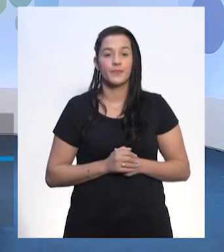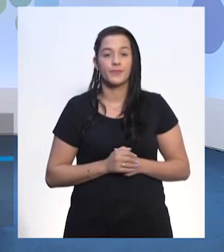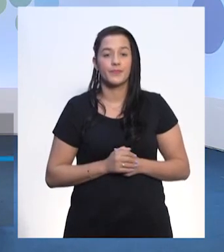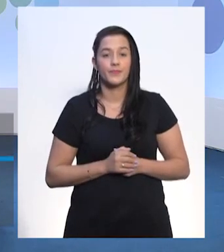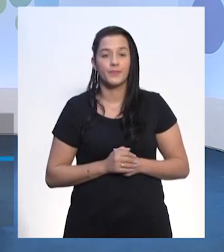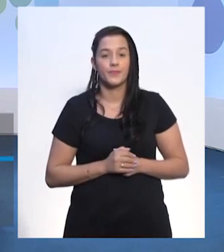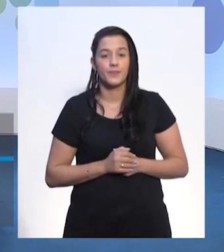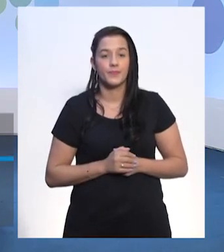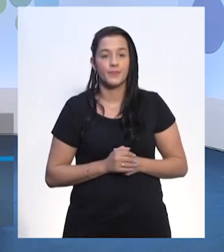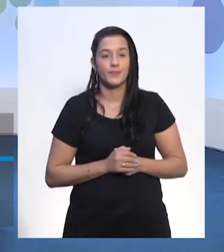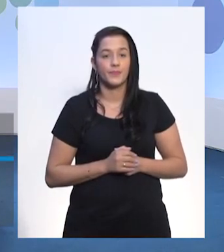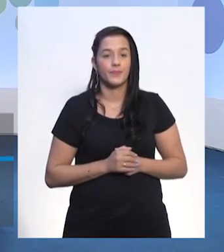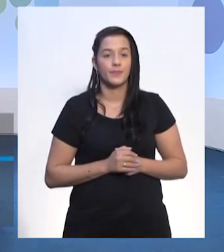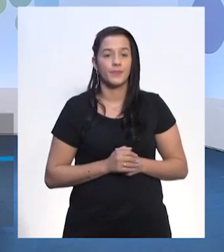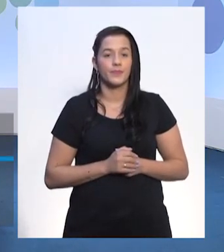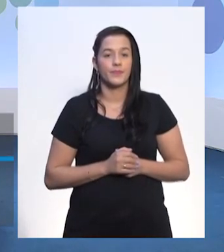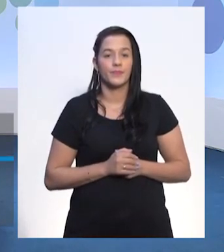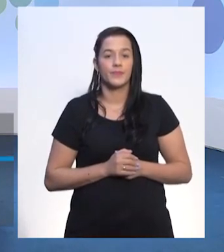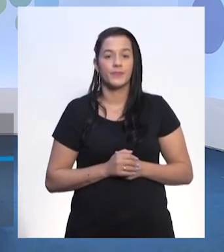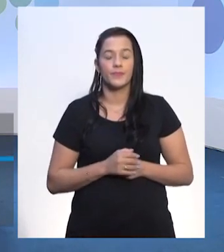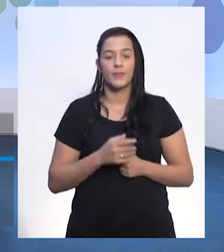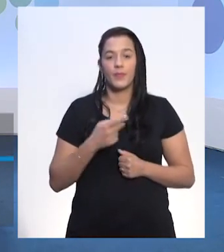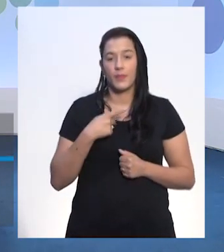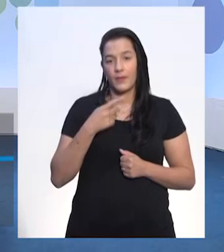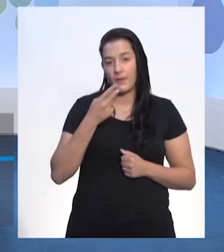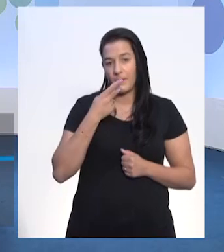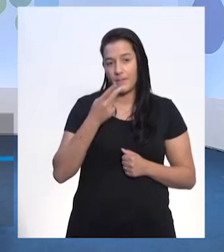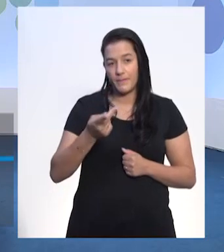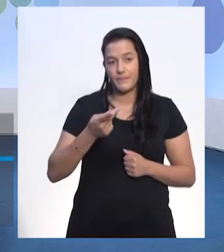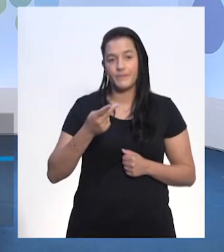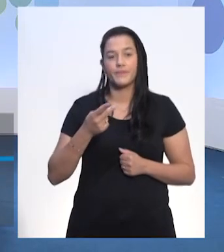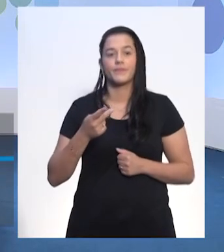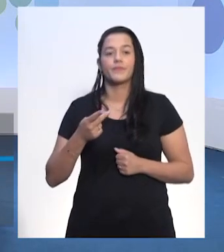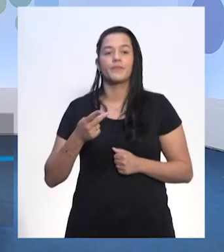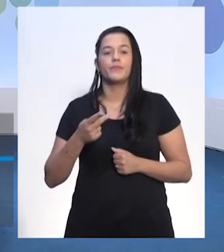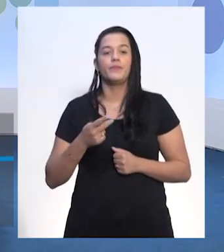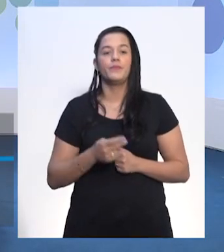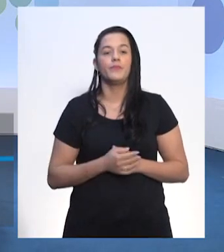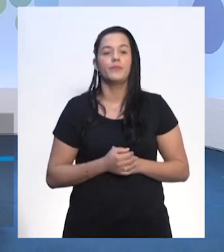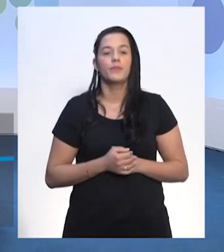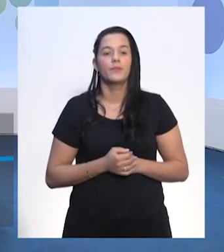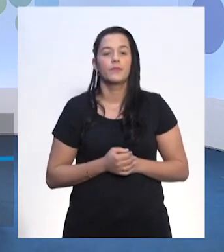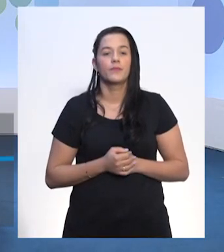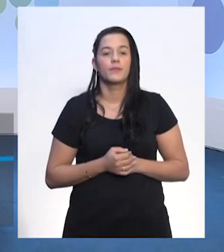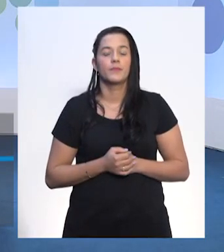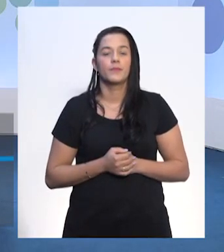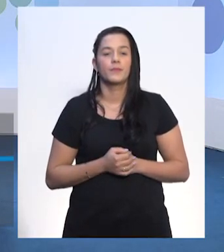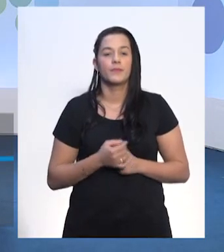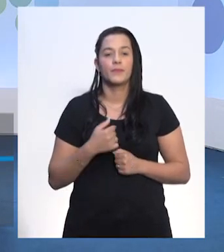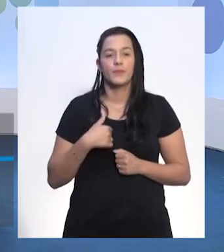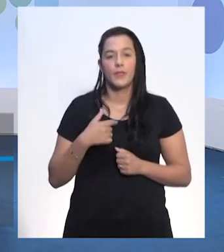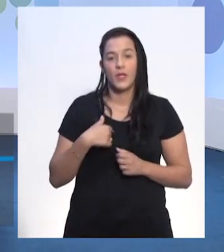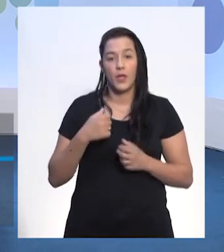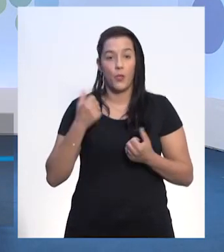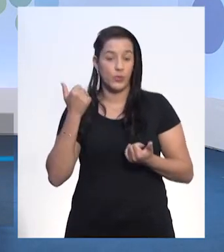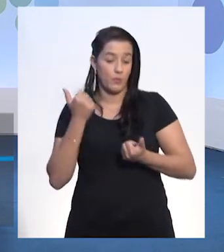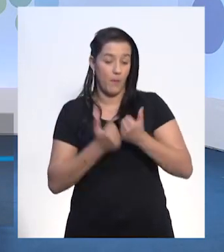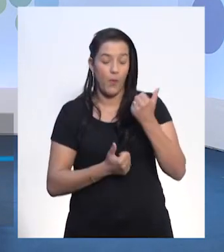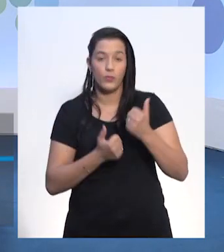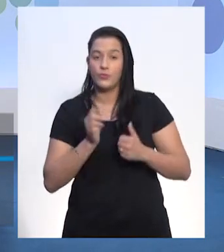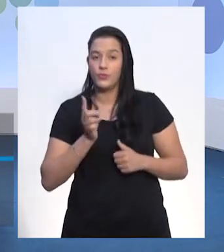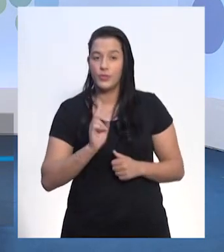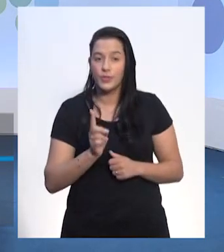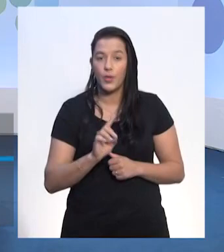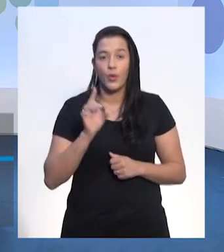Ricardo, ficou feio ali, mas deu para entender, vai. Você ouviu? Ele pratica... Então, ele não faz esporte.